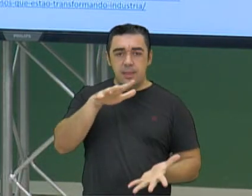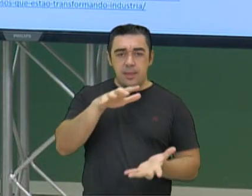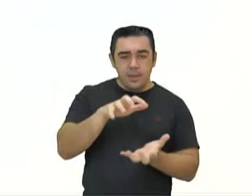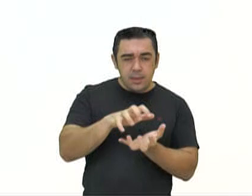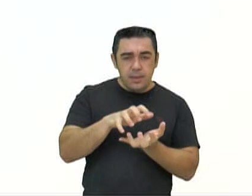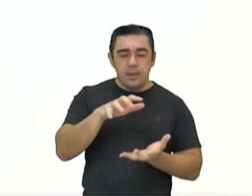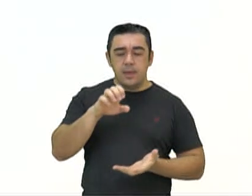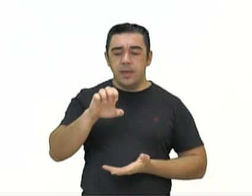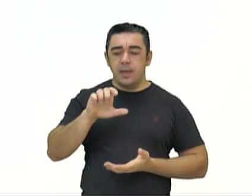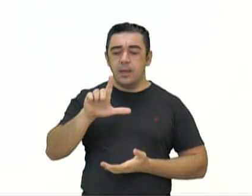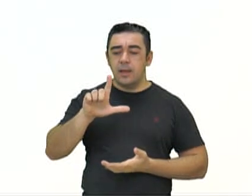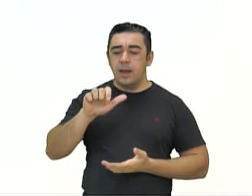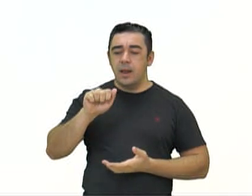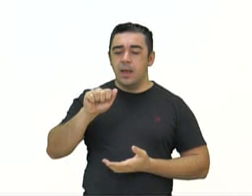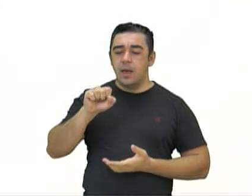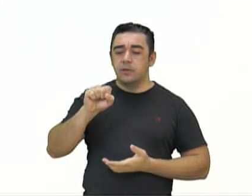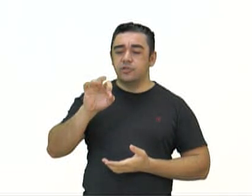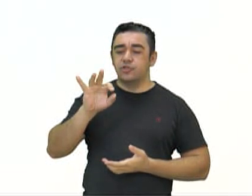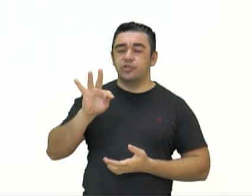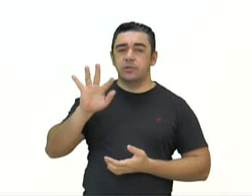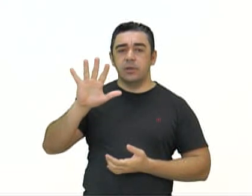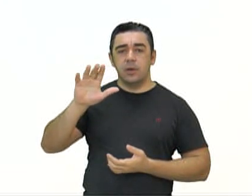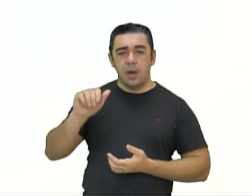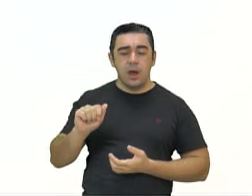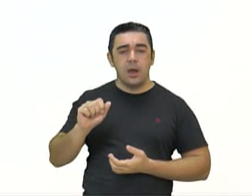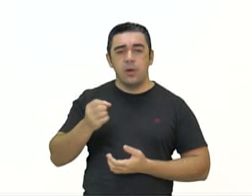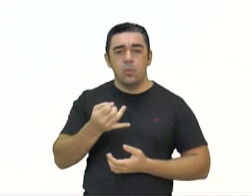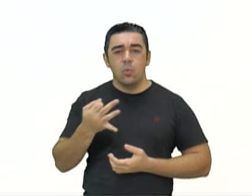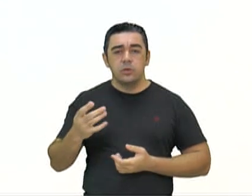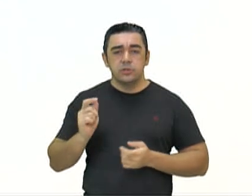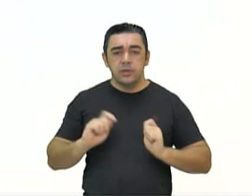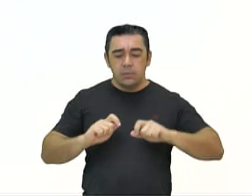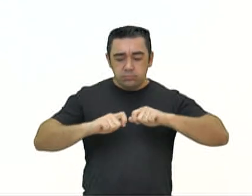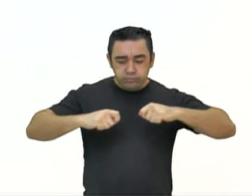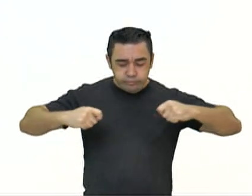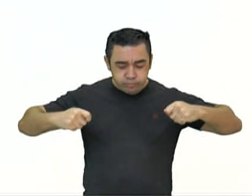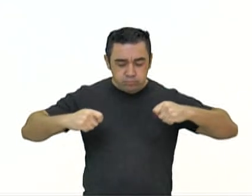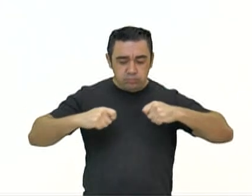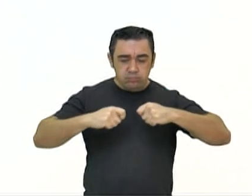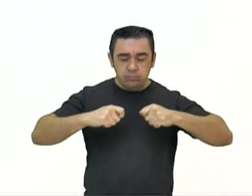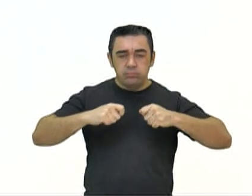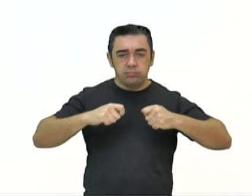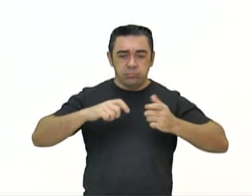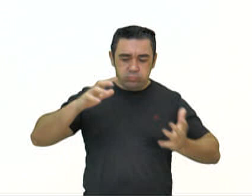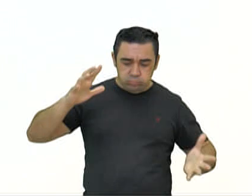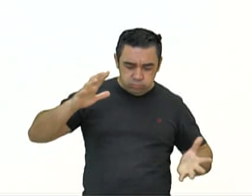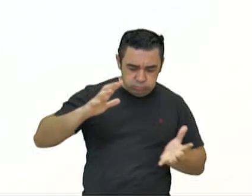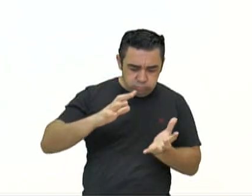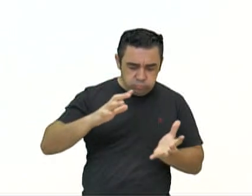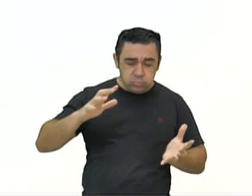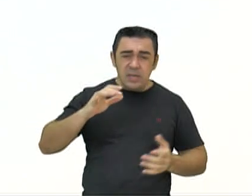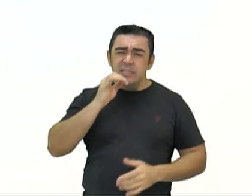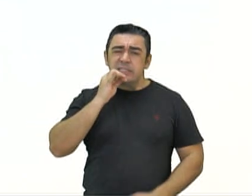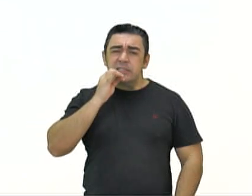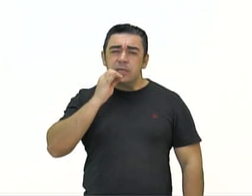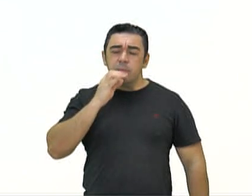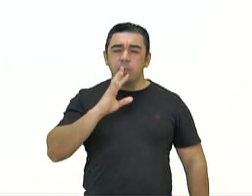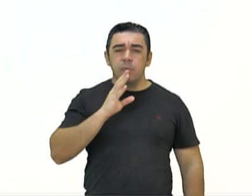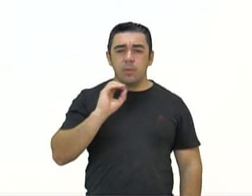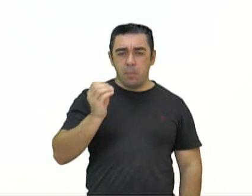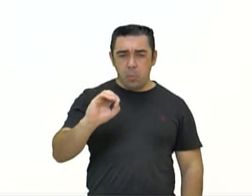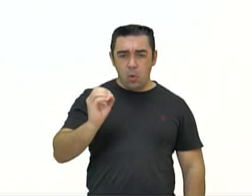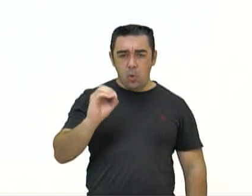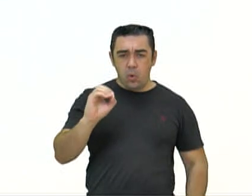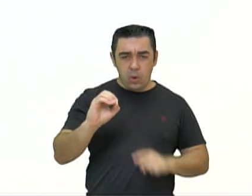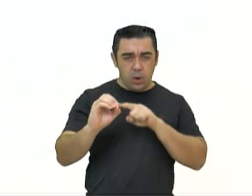devida à elasticidade ou deformação de corpos. Por exemplo, quando aplicamos uma força sobre uma bolinha de borracha, como está representado